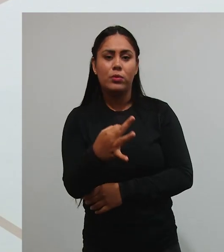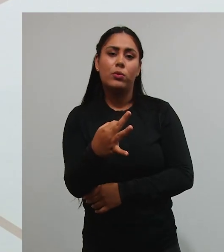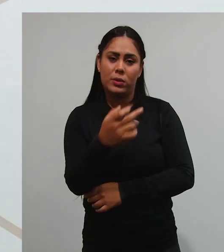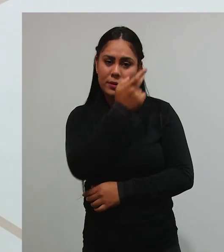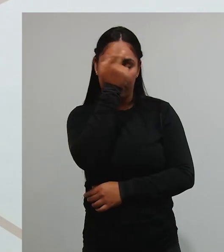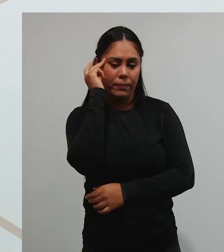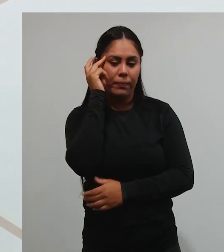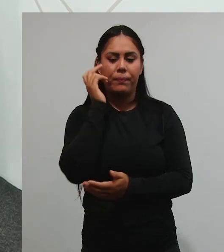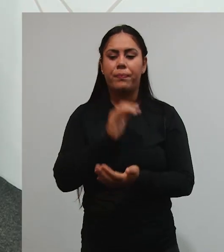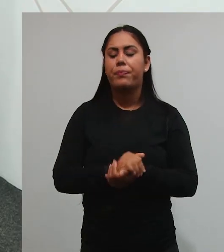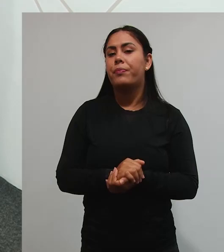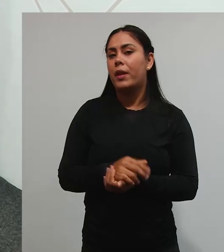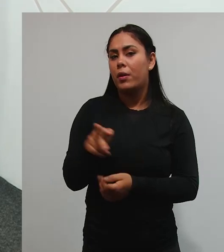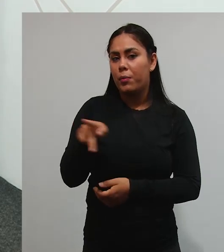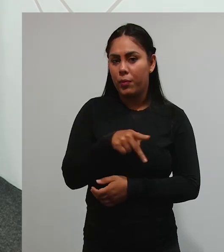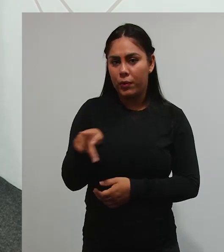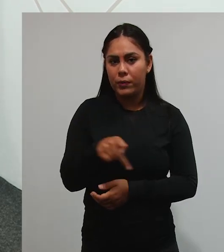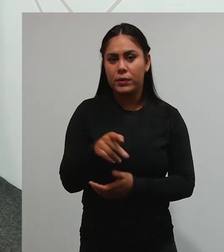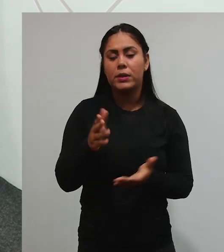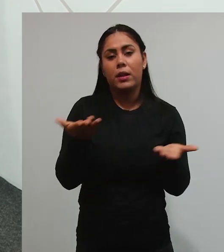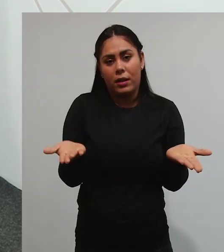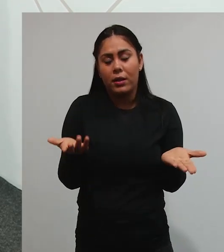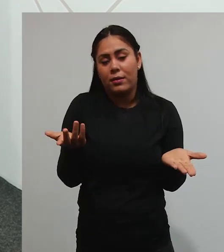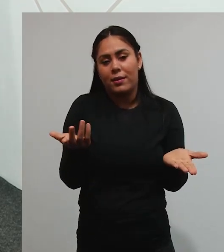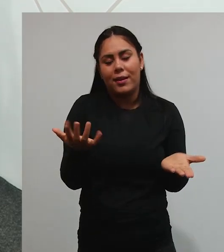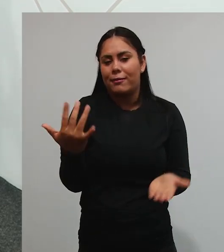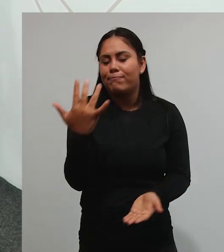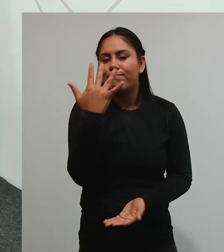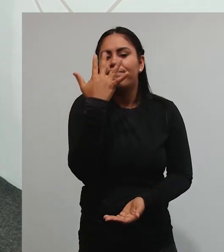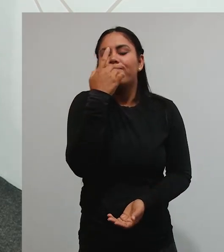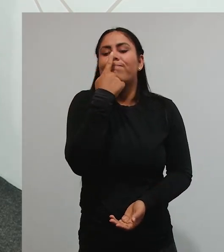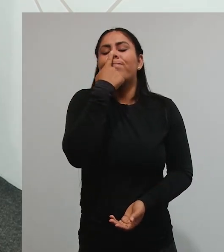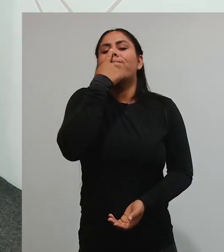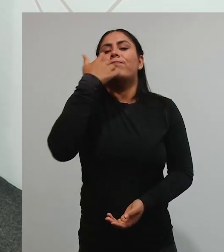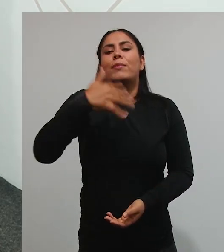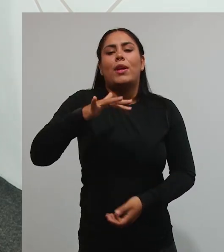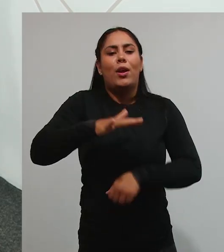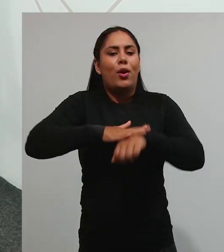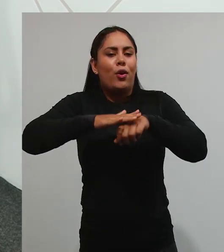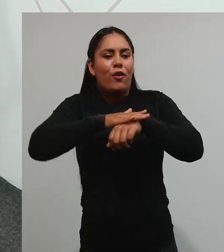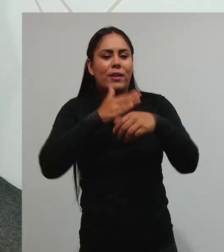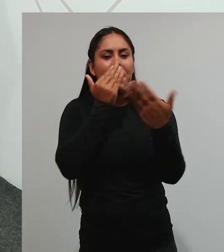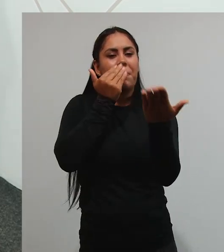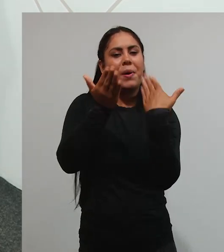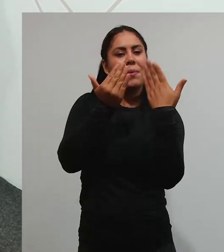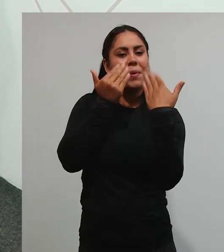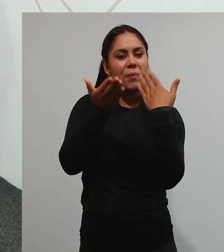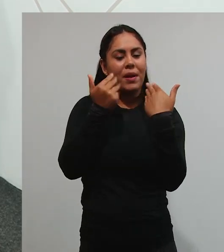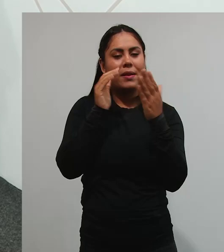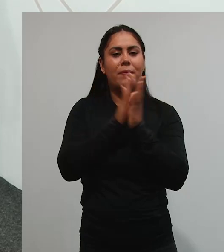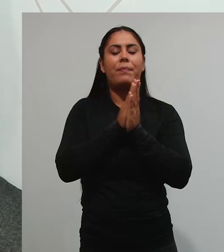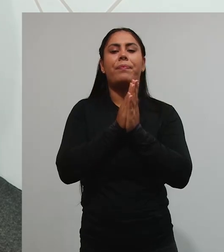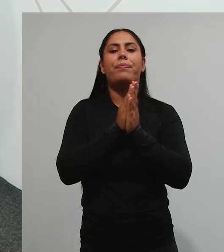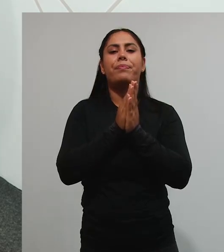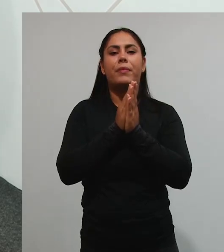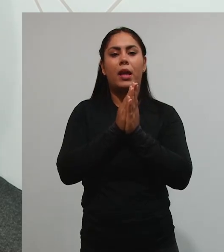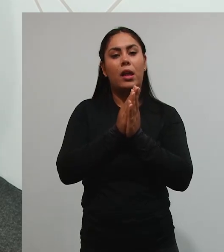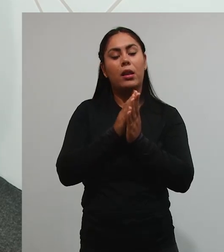nessa compreensão das pessoas. Professor Fábio, é um encantamento sempre conversar com